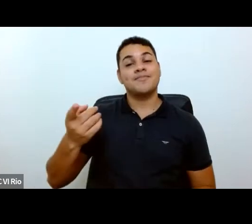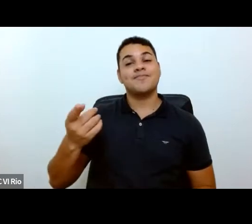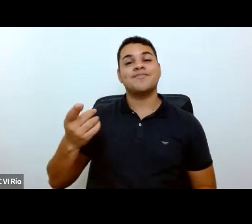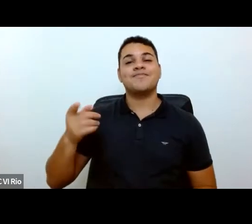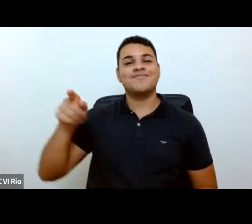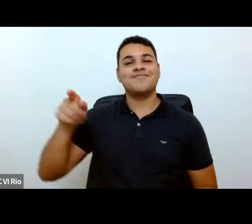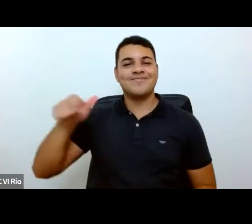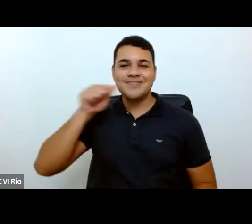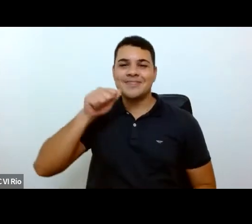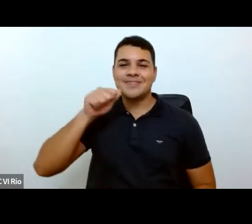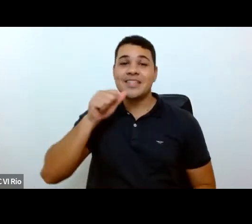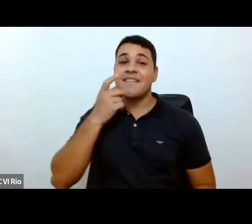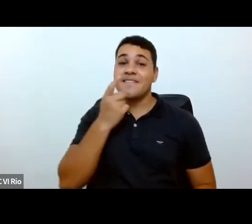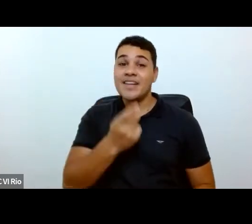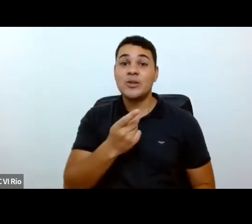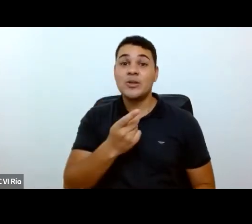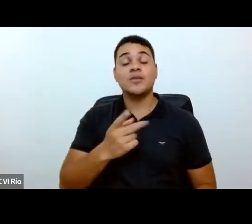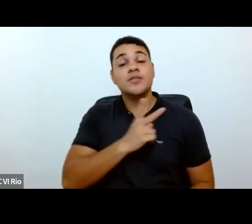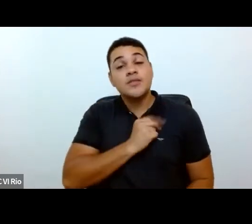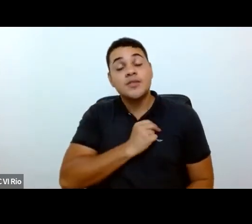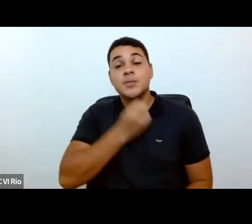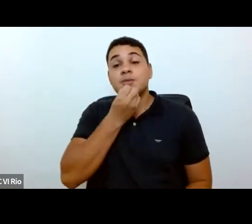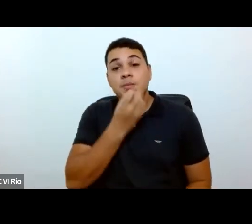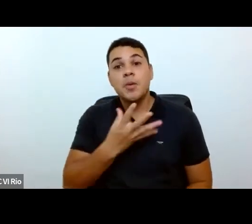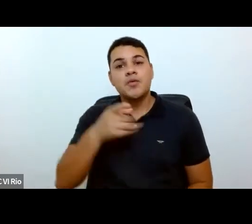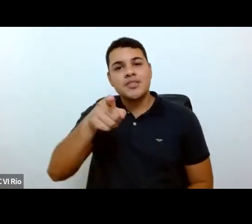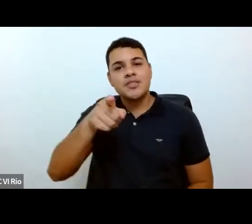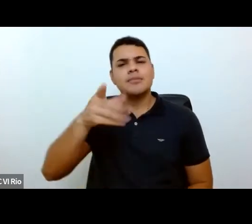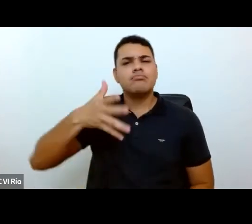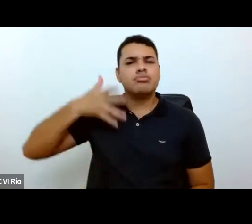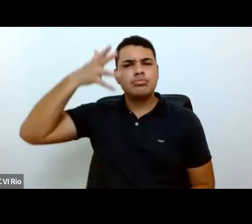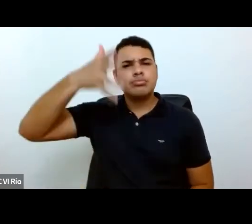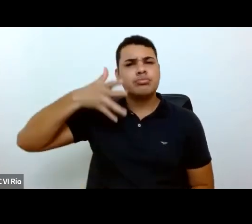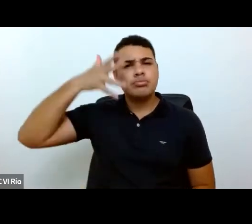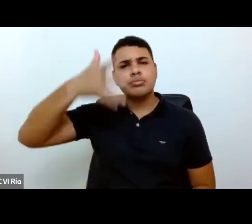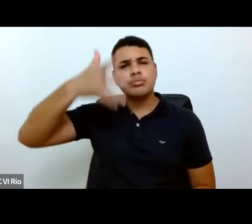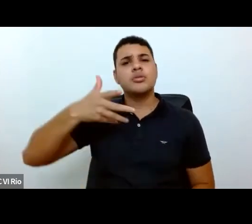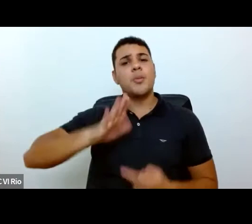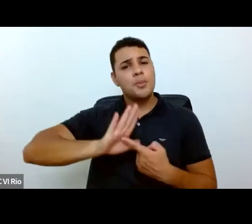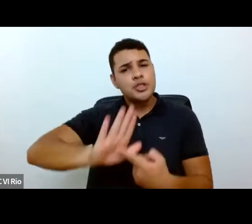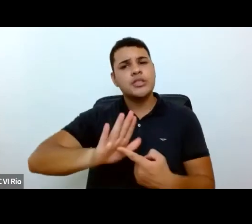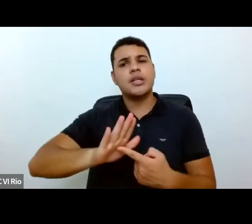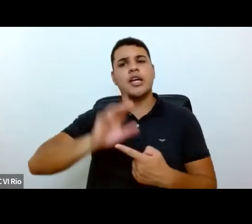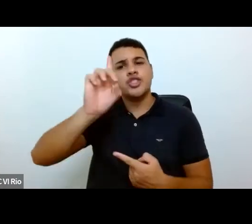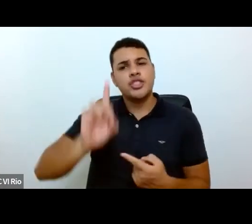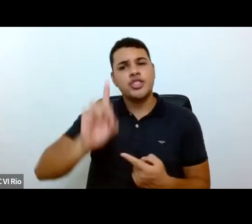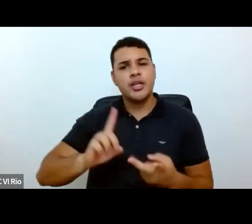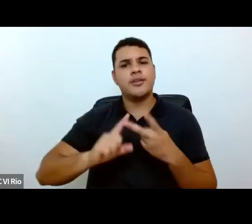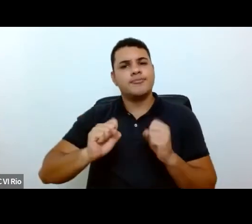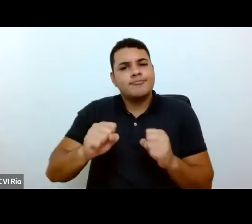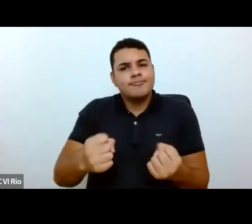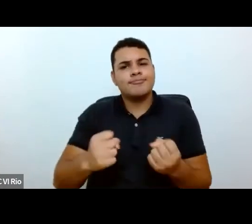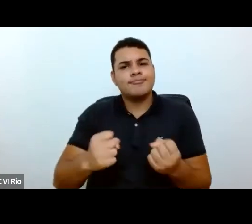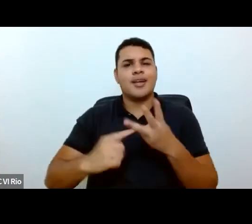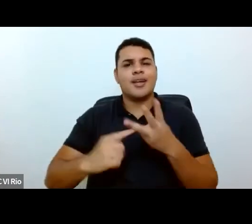fala, Wesley, que a Fiocruz permaneça como espaço de luta por direitos, acolhimento, assistência,